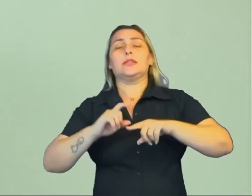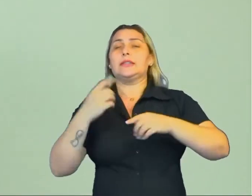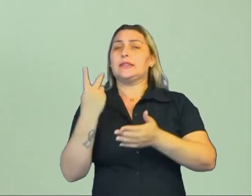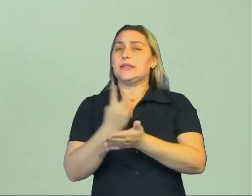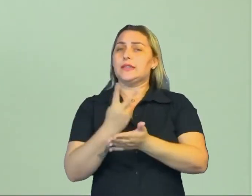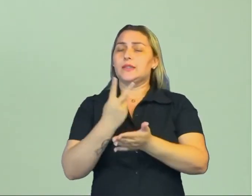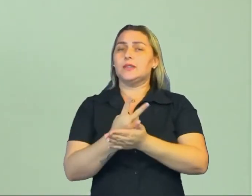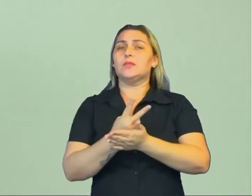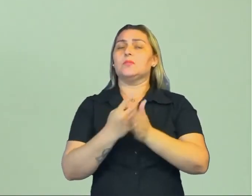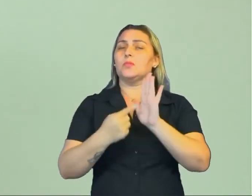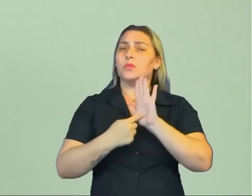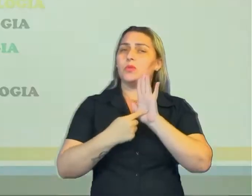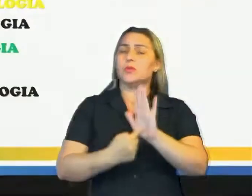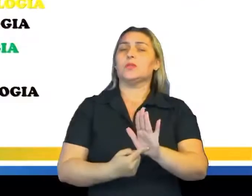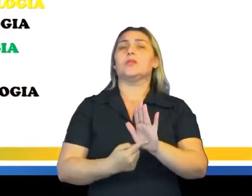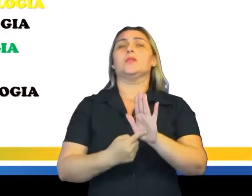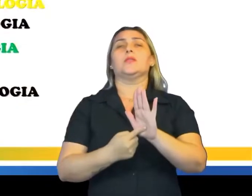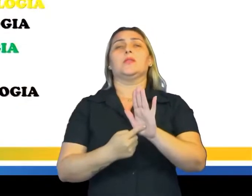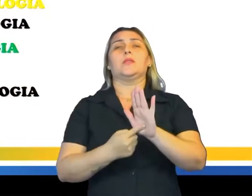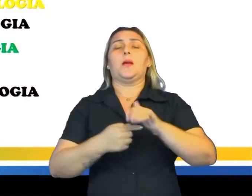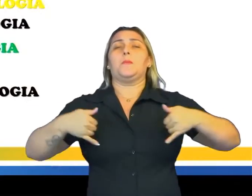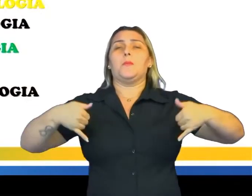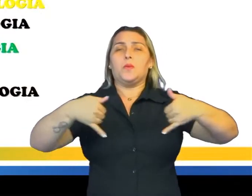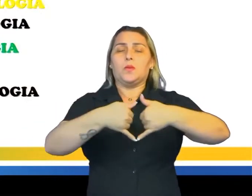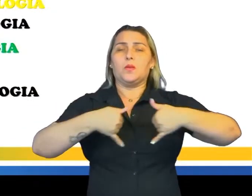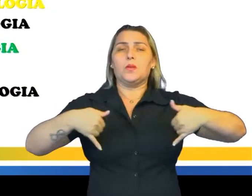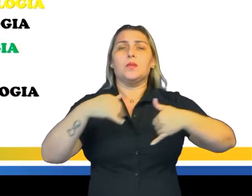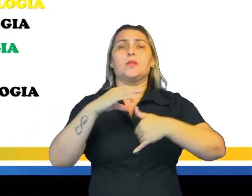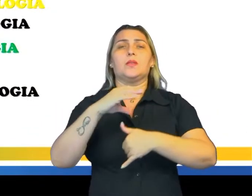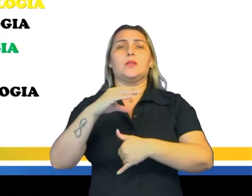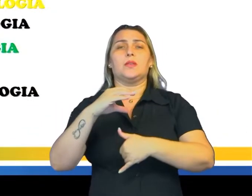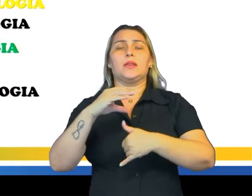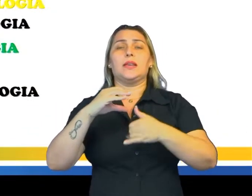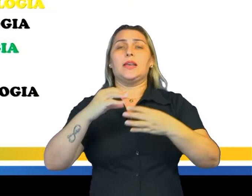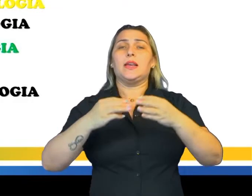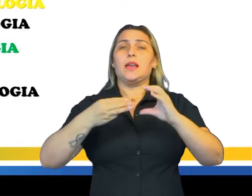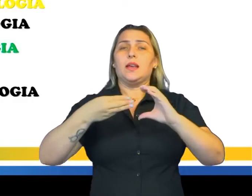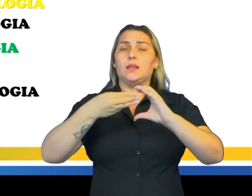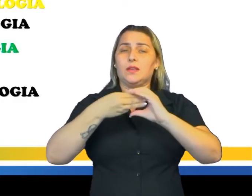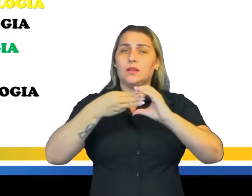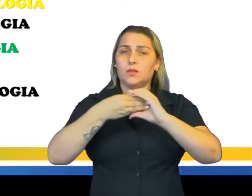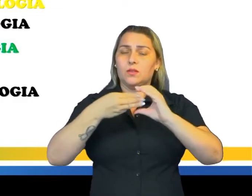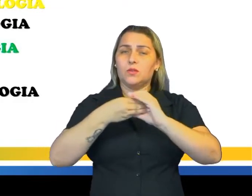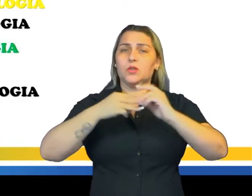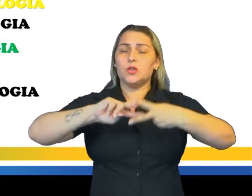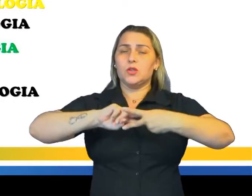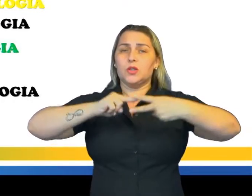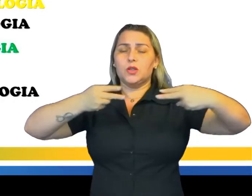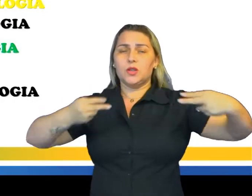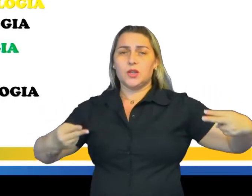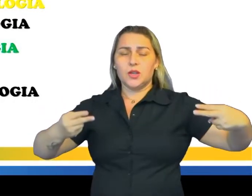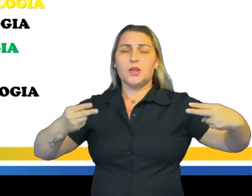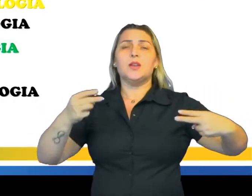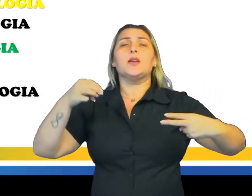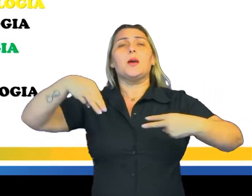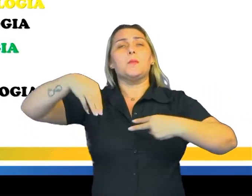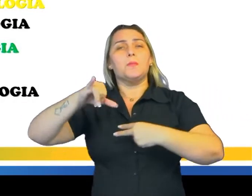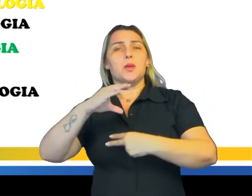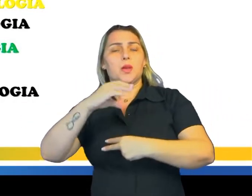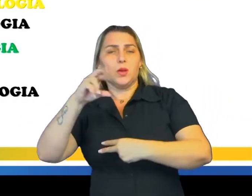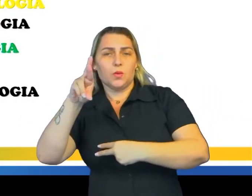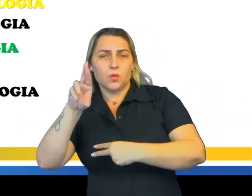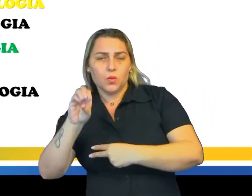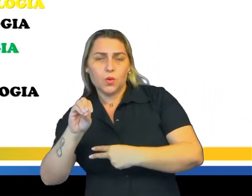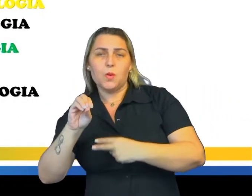que estão aparecendo, bioquímica, citologia, botânica, anatomia, genética, microbiologia,